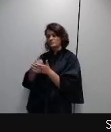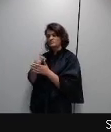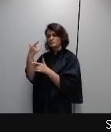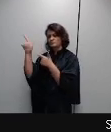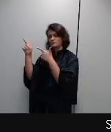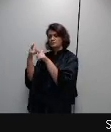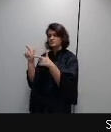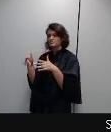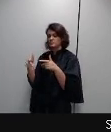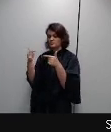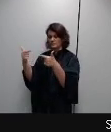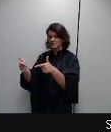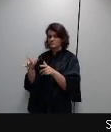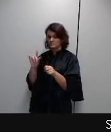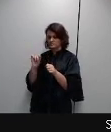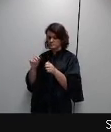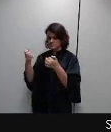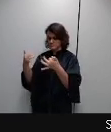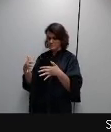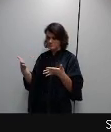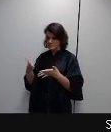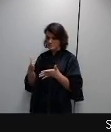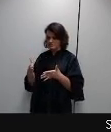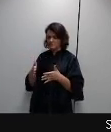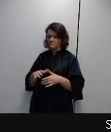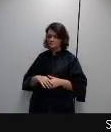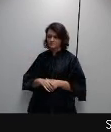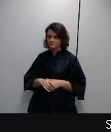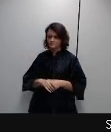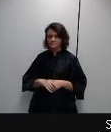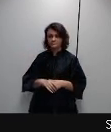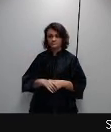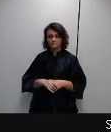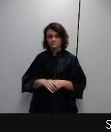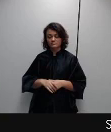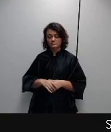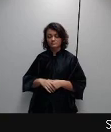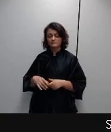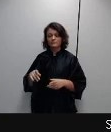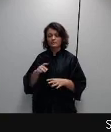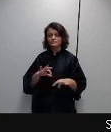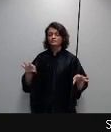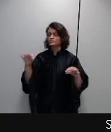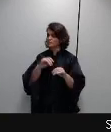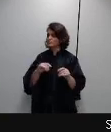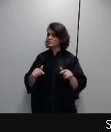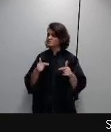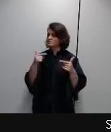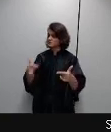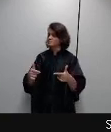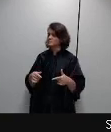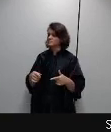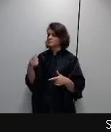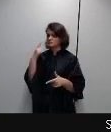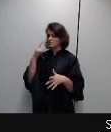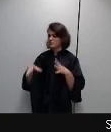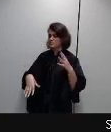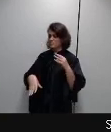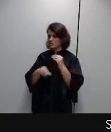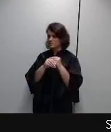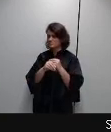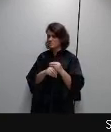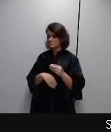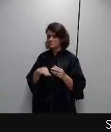embargos de execução embargos à execução pois ambos ações versam sobre a compensação de crepes